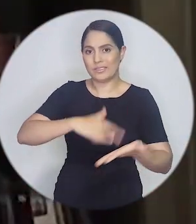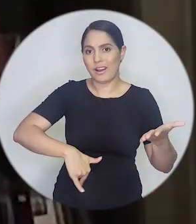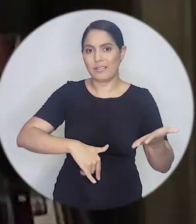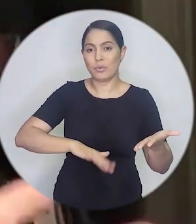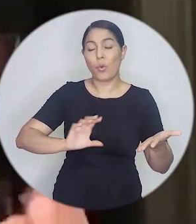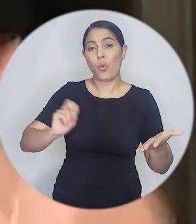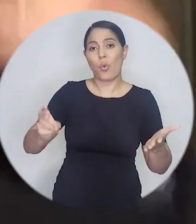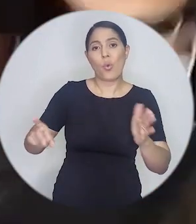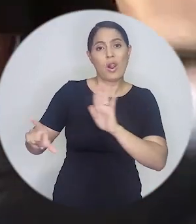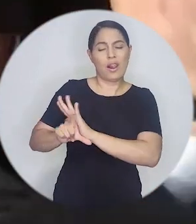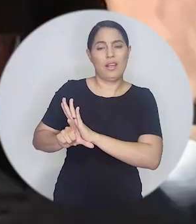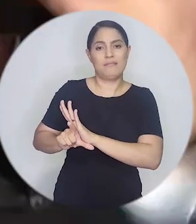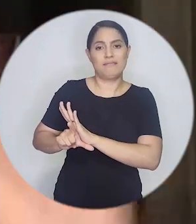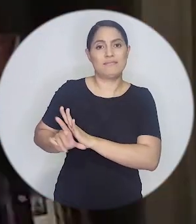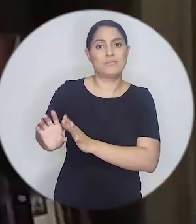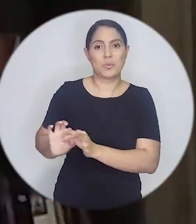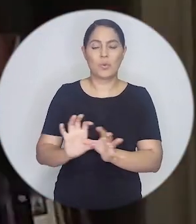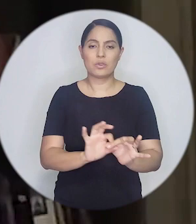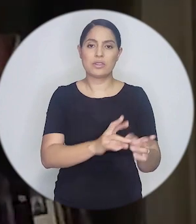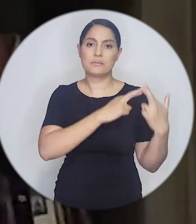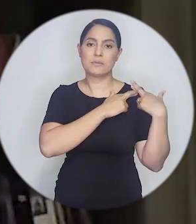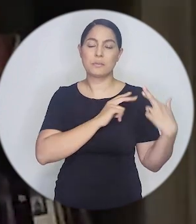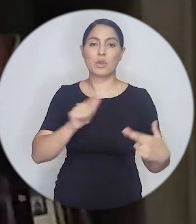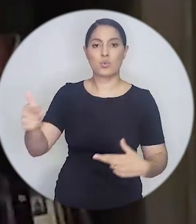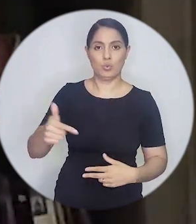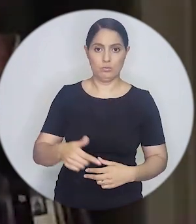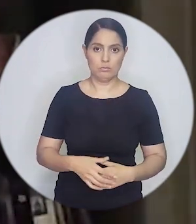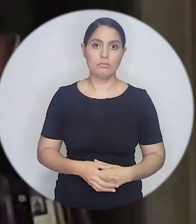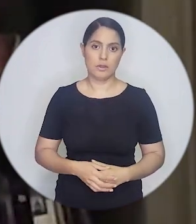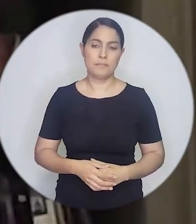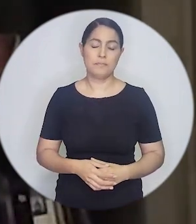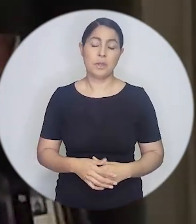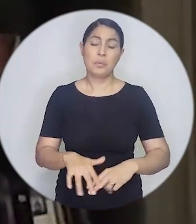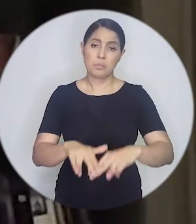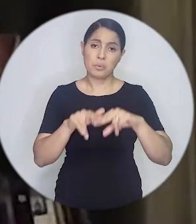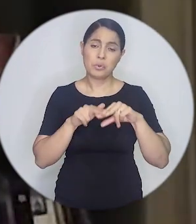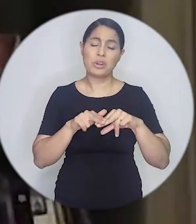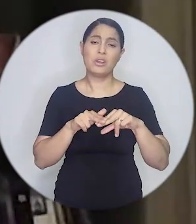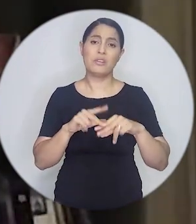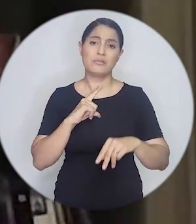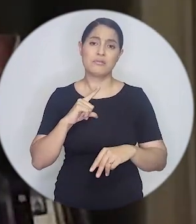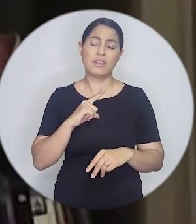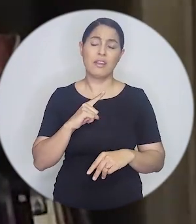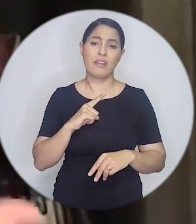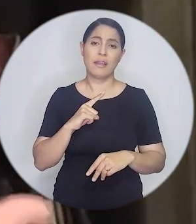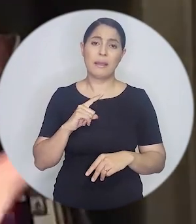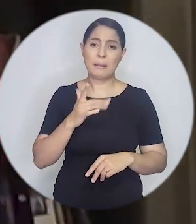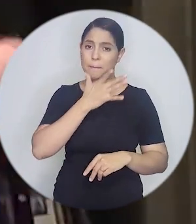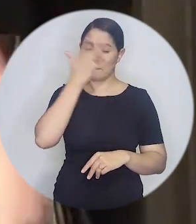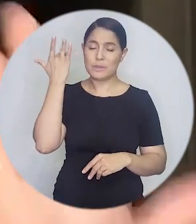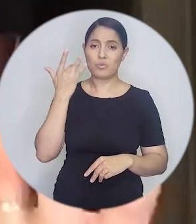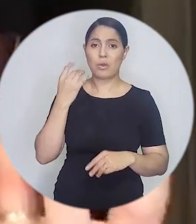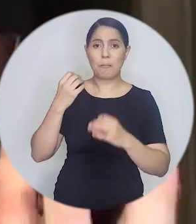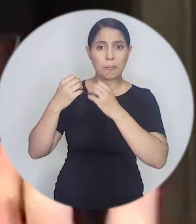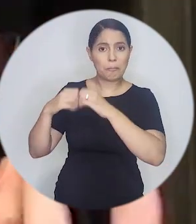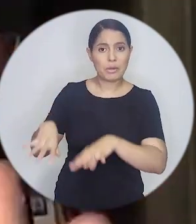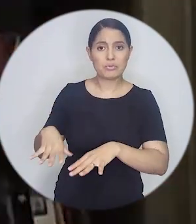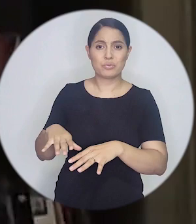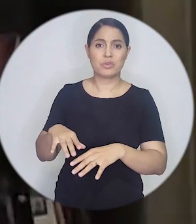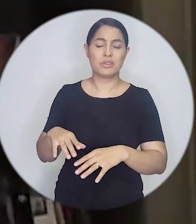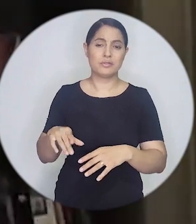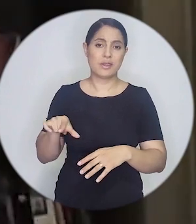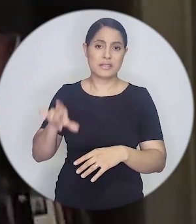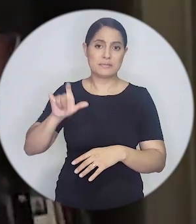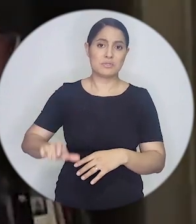pelo contrato ou pela lei, à responsabilidade da outra parte, né? Então, a parte que foi, digamos assim, lesada,